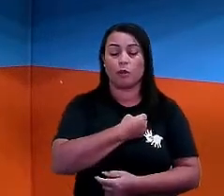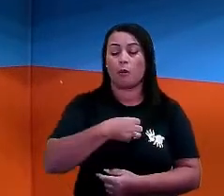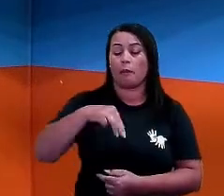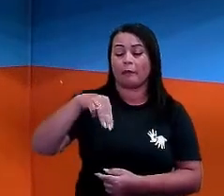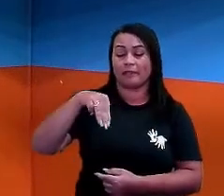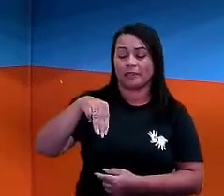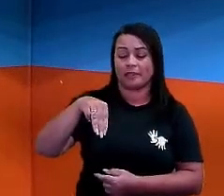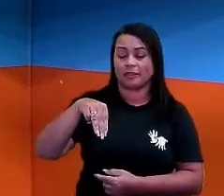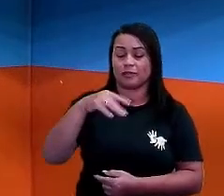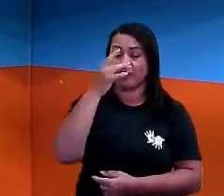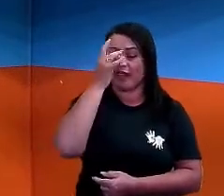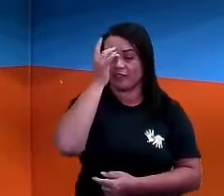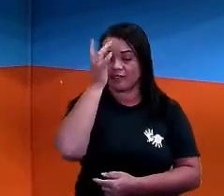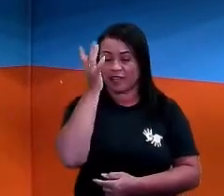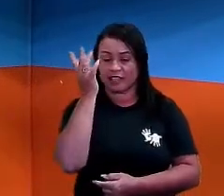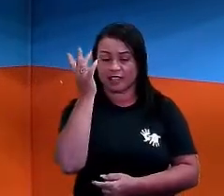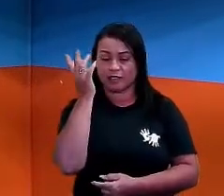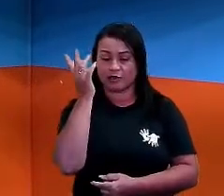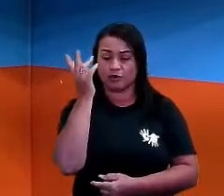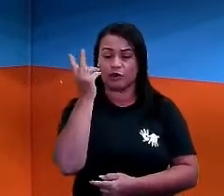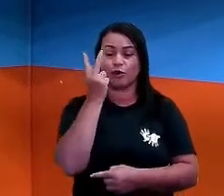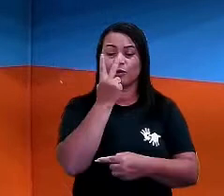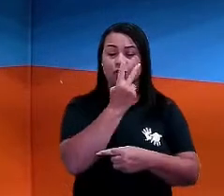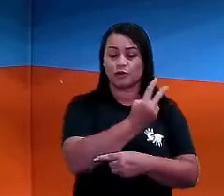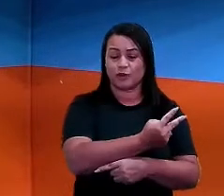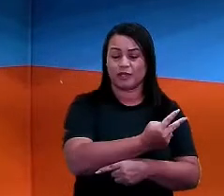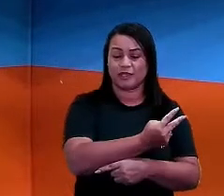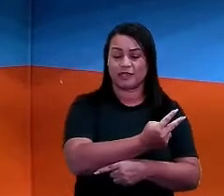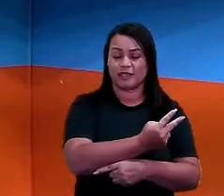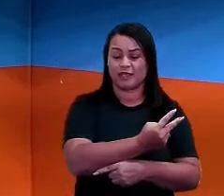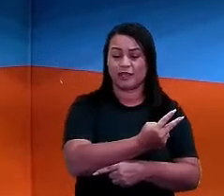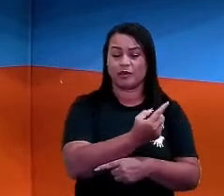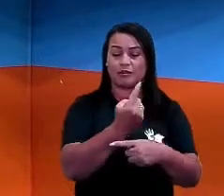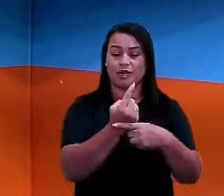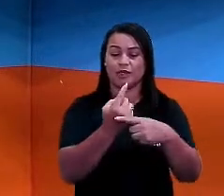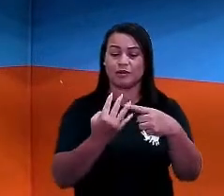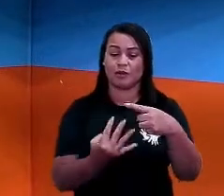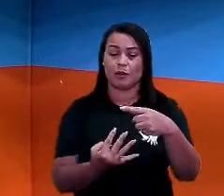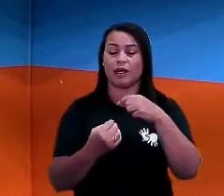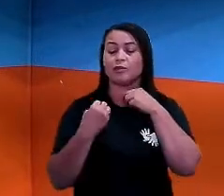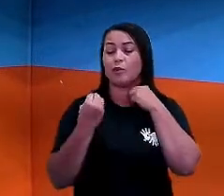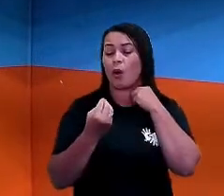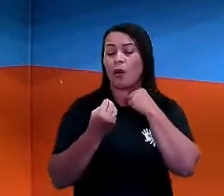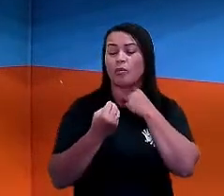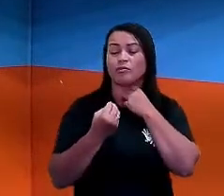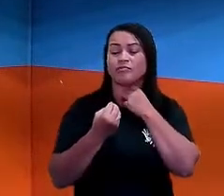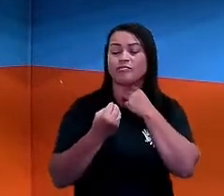né? 2 inteiros mais 1/4. Né? Como é que a gente faz?